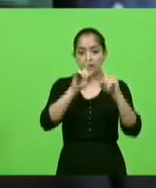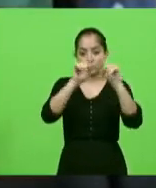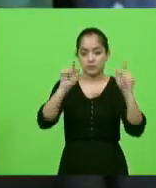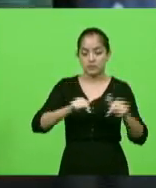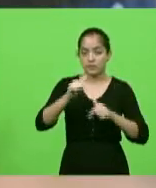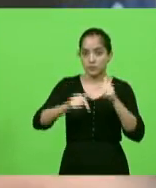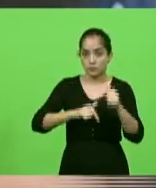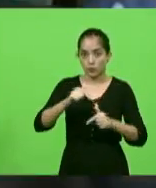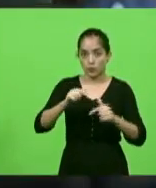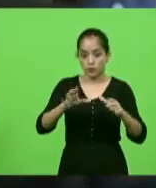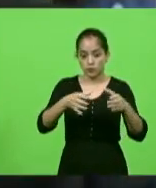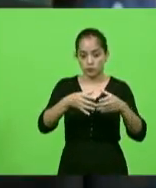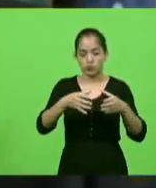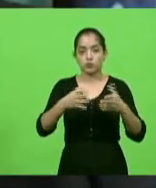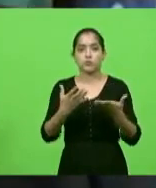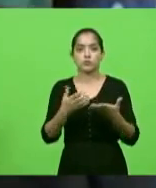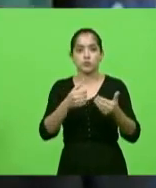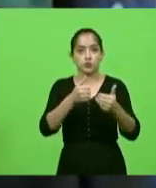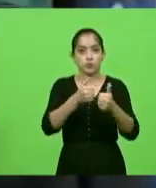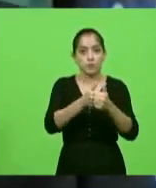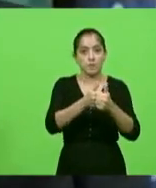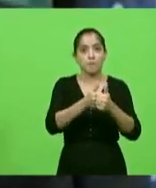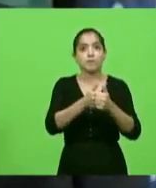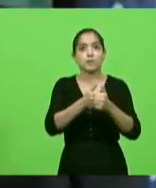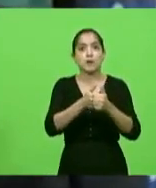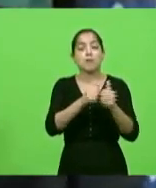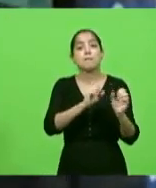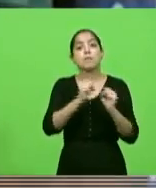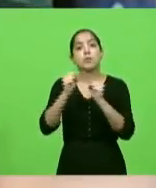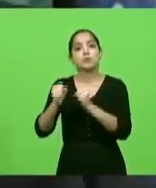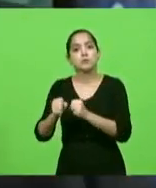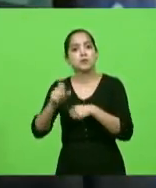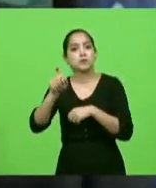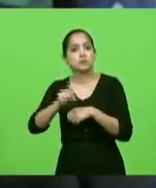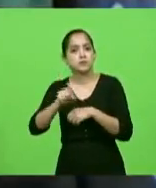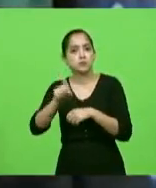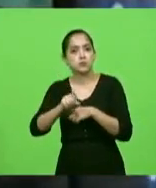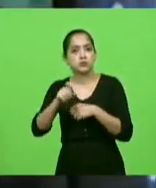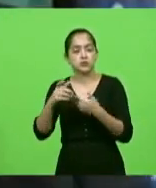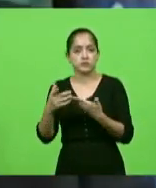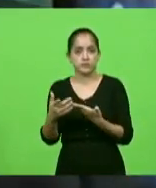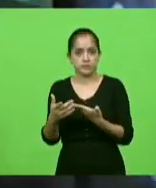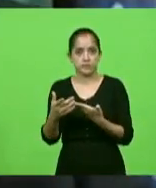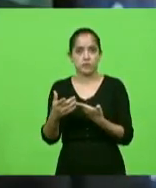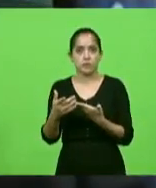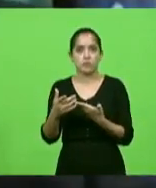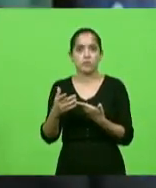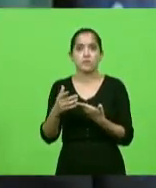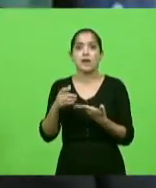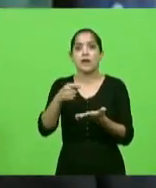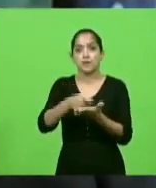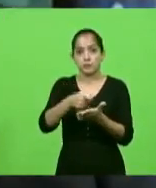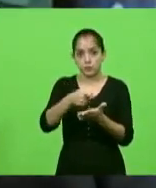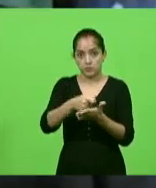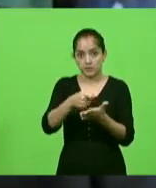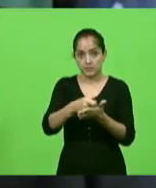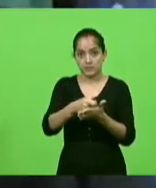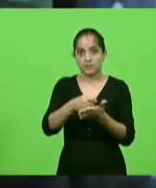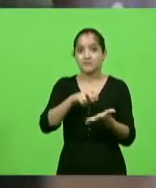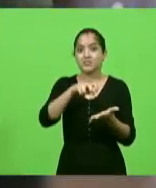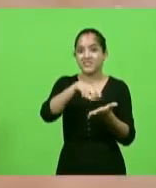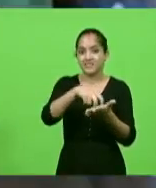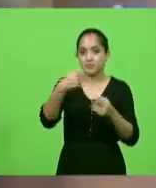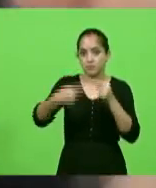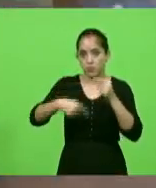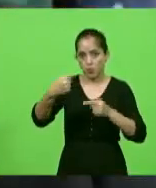demais servidores do executivo ou fogo julgamento demitido o resultado forte põe cabo assim a imputação de trípoli